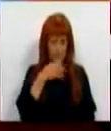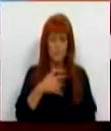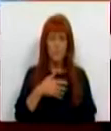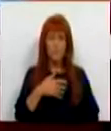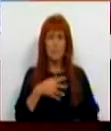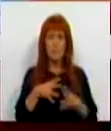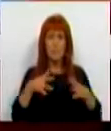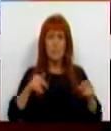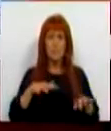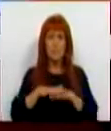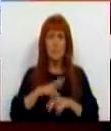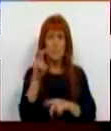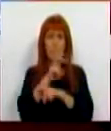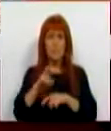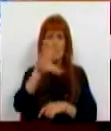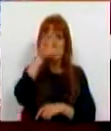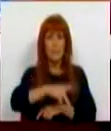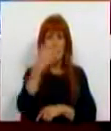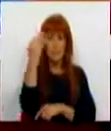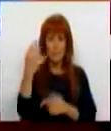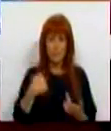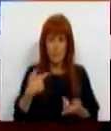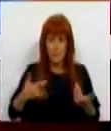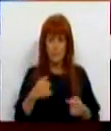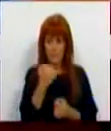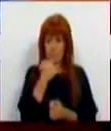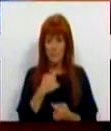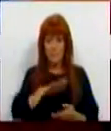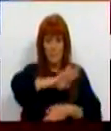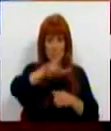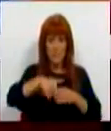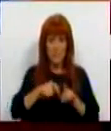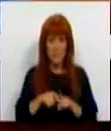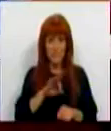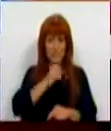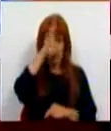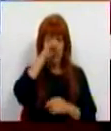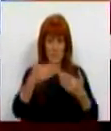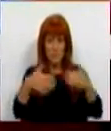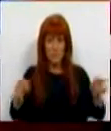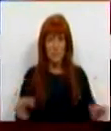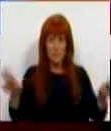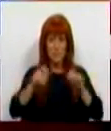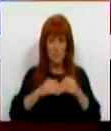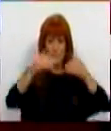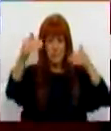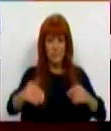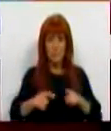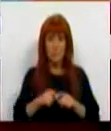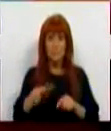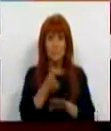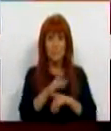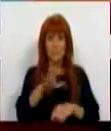expansão da rede Metro de Lisboa e Porto, que ainda hoje tivemos o gosto de participar com o Sr. Primeiro-Ministro da inauguração de uma nova estação de metro em